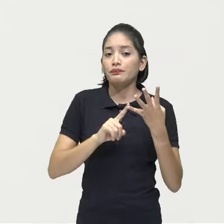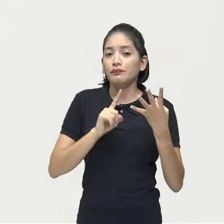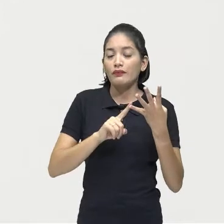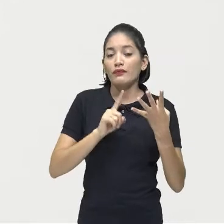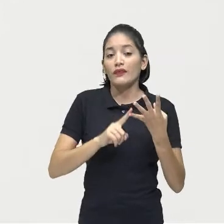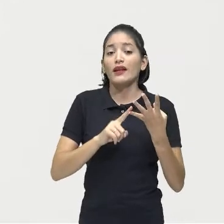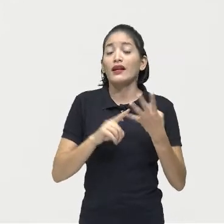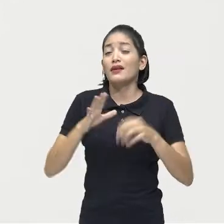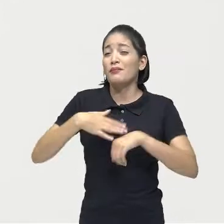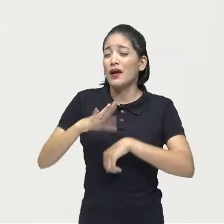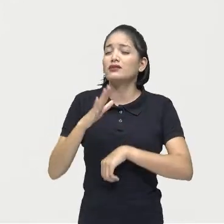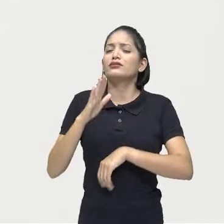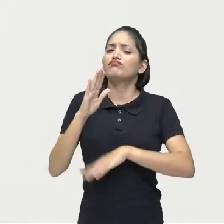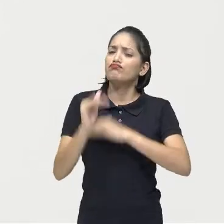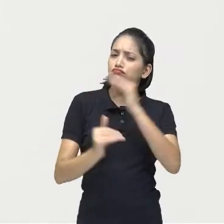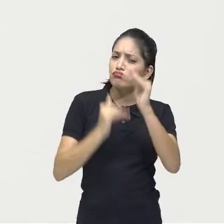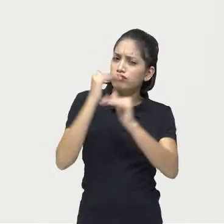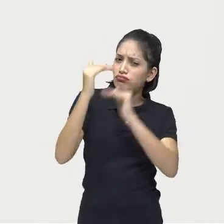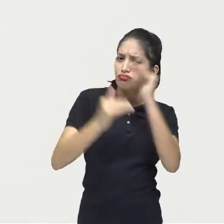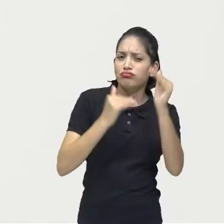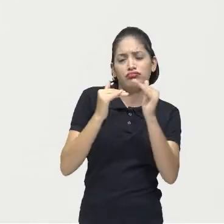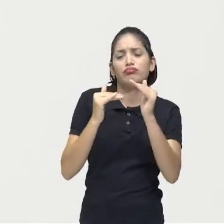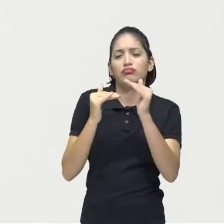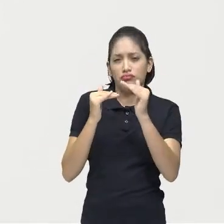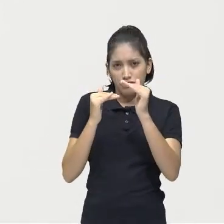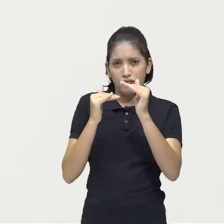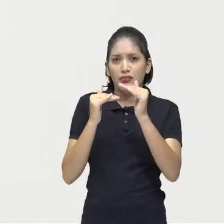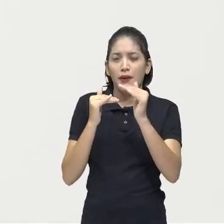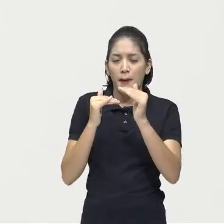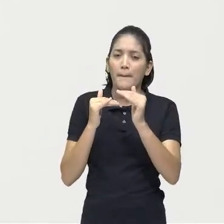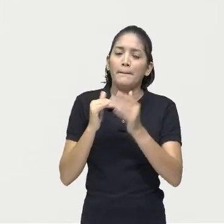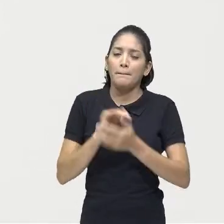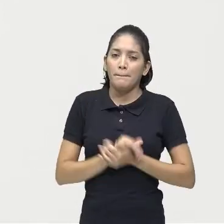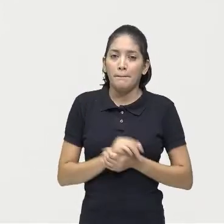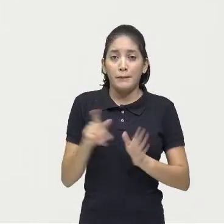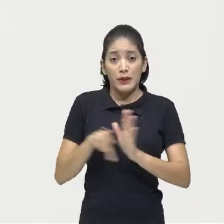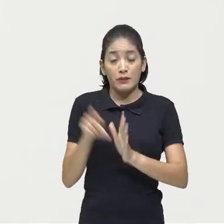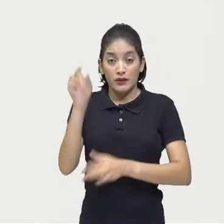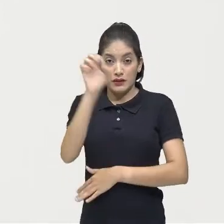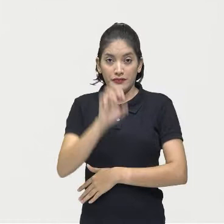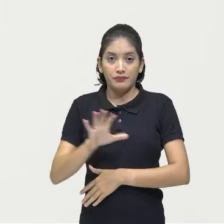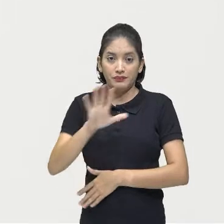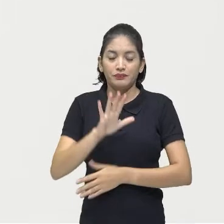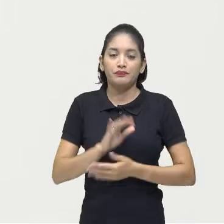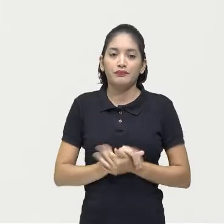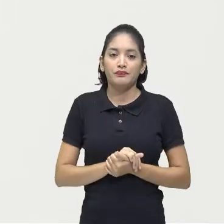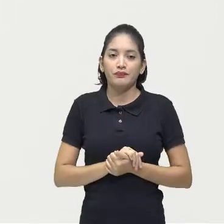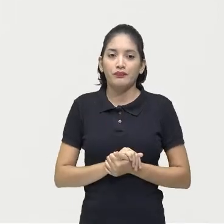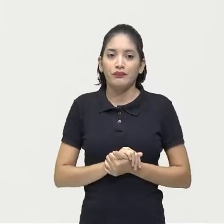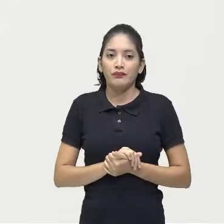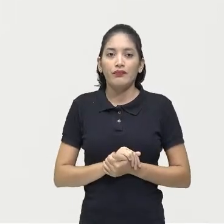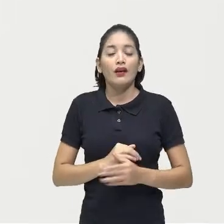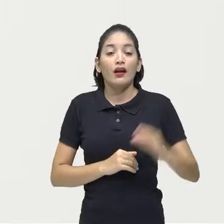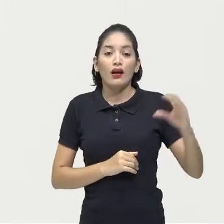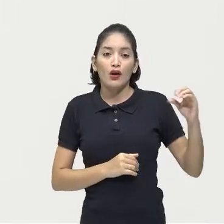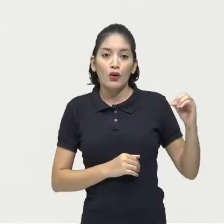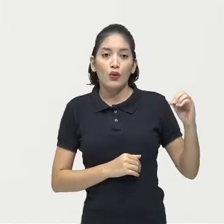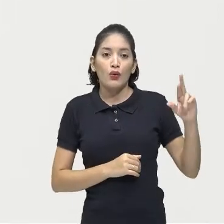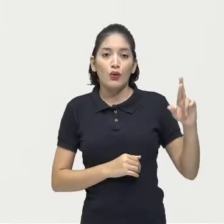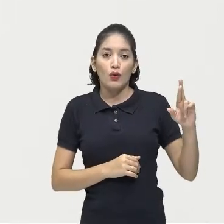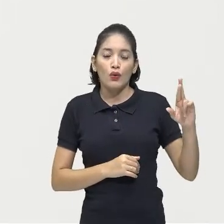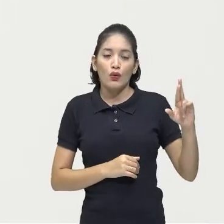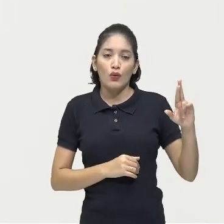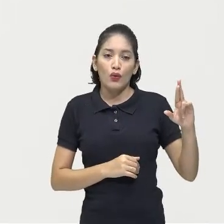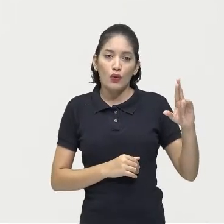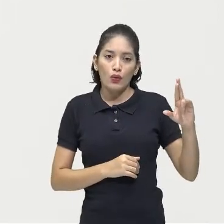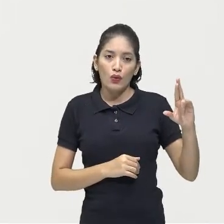gente encontra os países com o maior desenvolvimento aí da Europa. Na Europa Oriental, ou como a